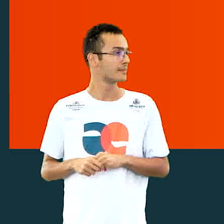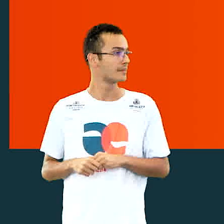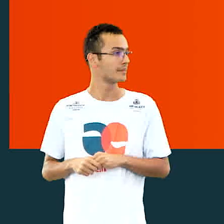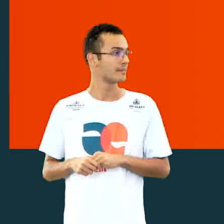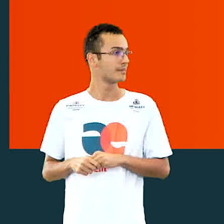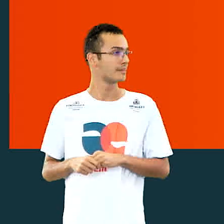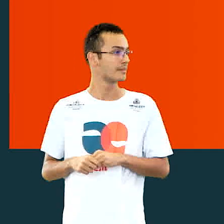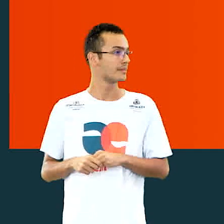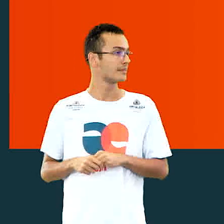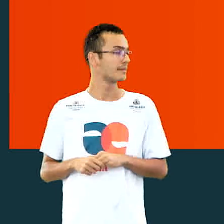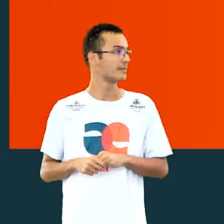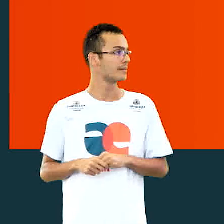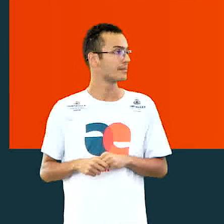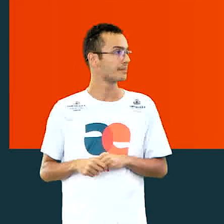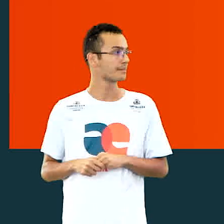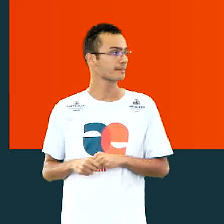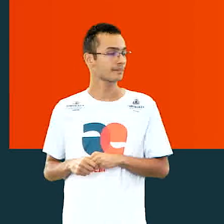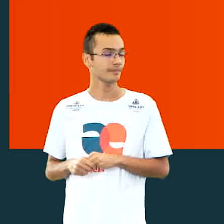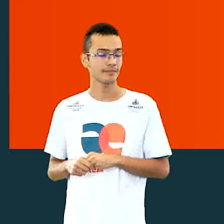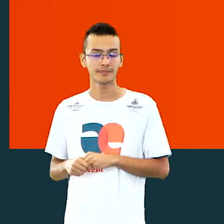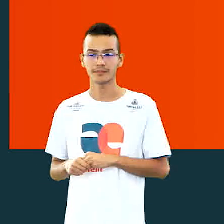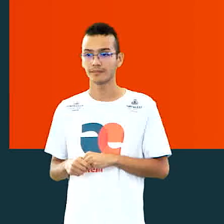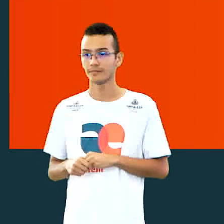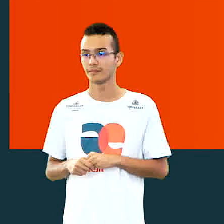aqui a posição, que fica melhor da leitura.